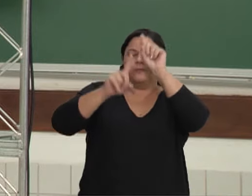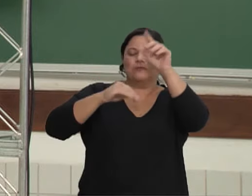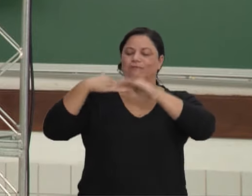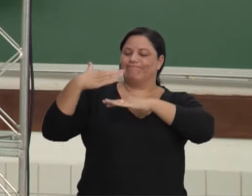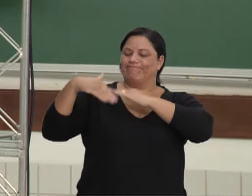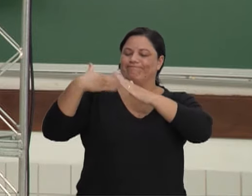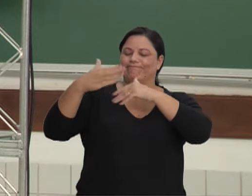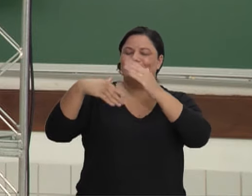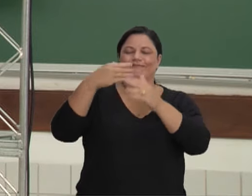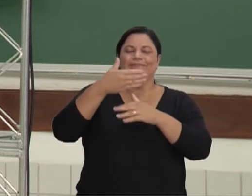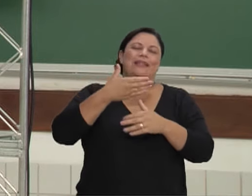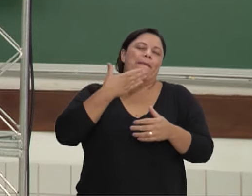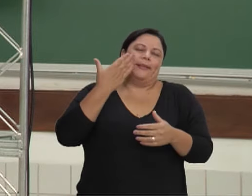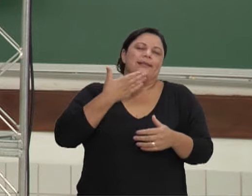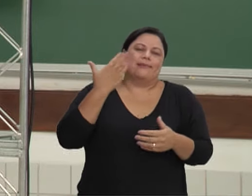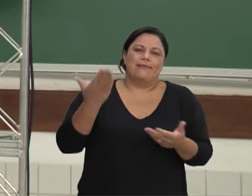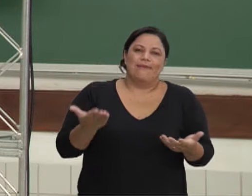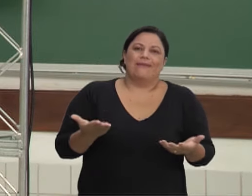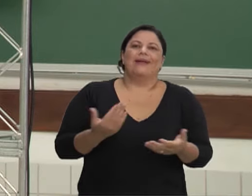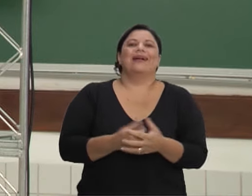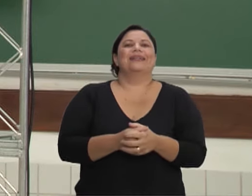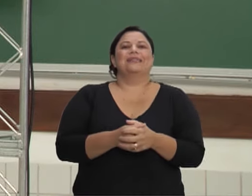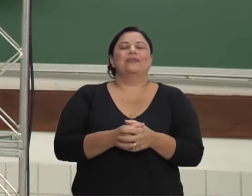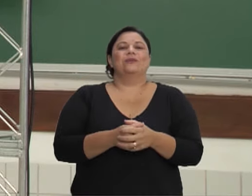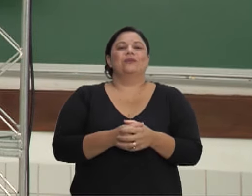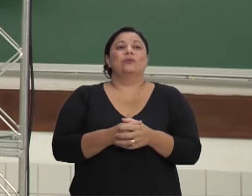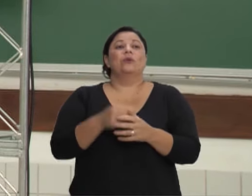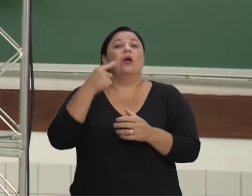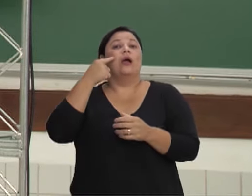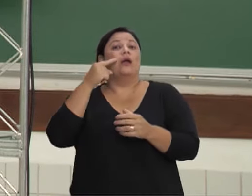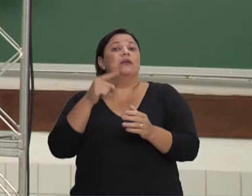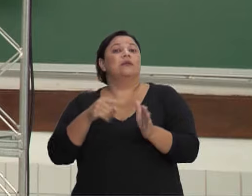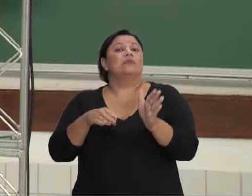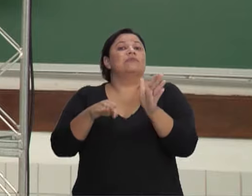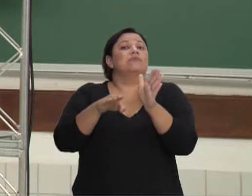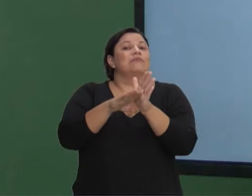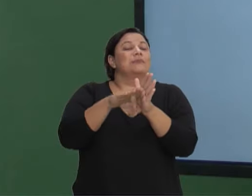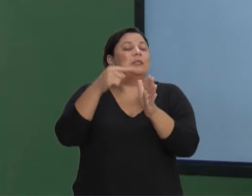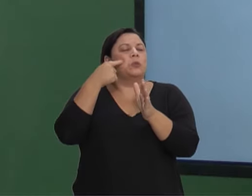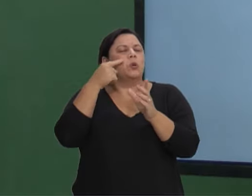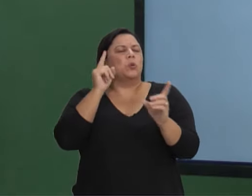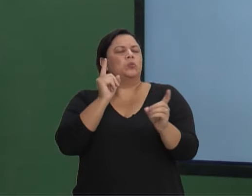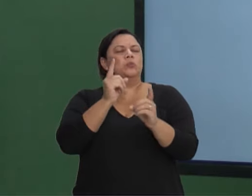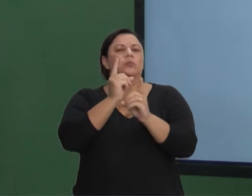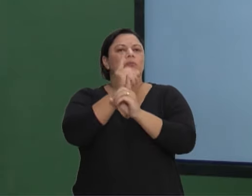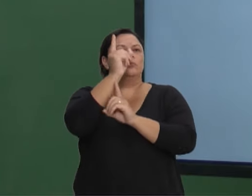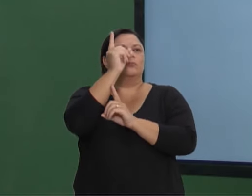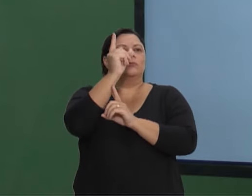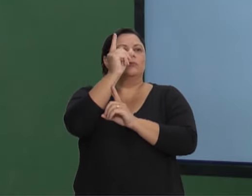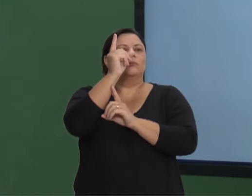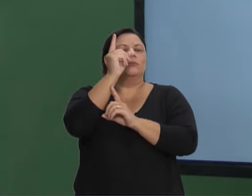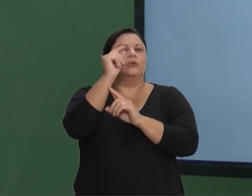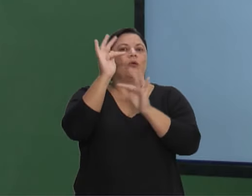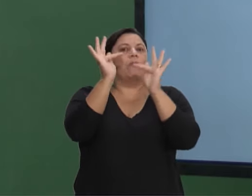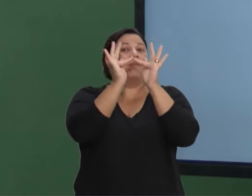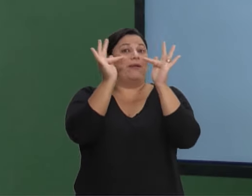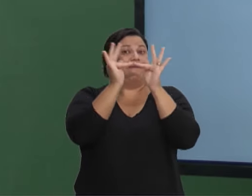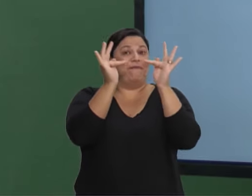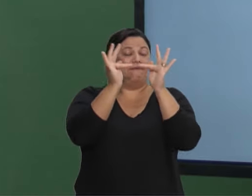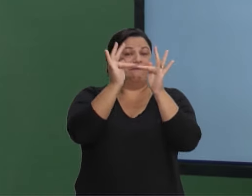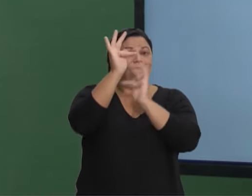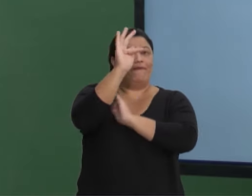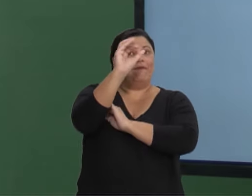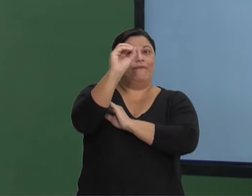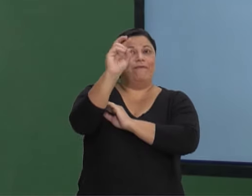nossa vida, que chegou numa fórmula, onde se eu tenho minha equação e tenho um